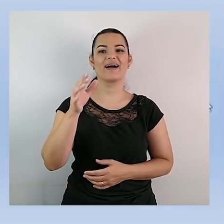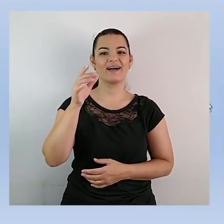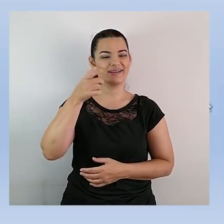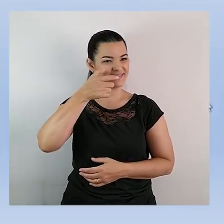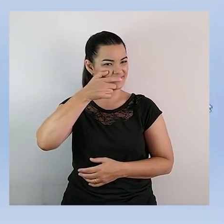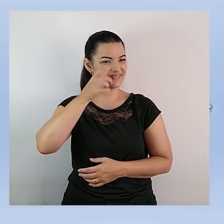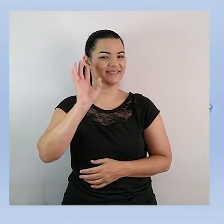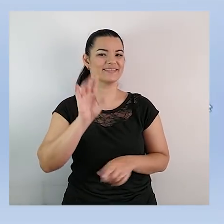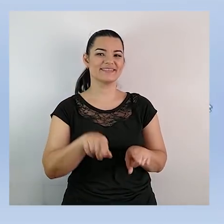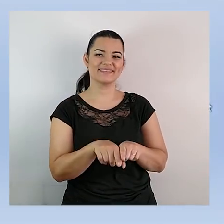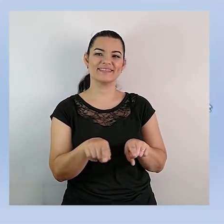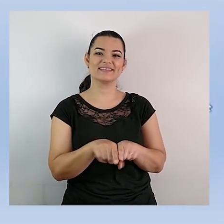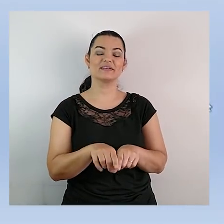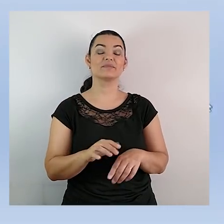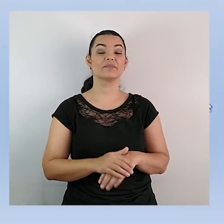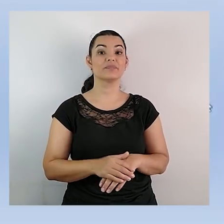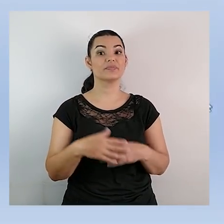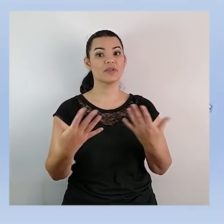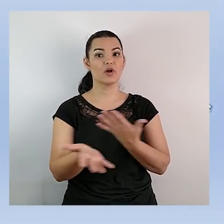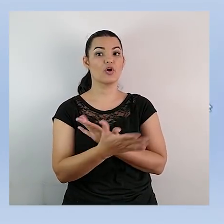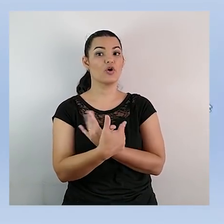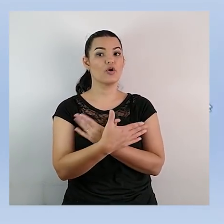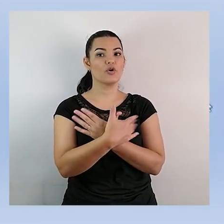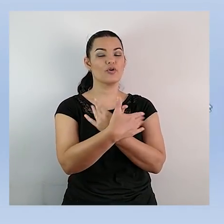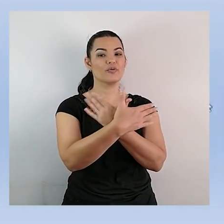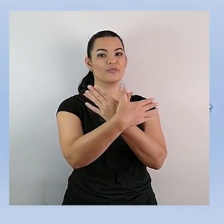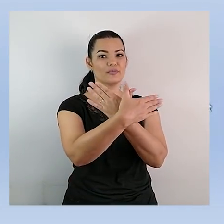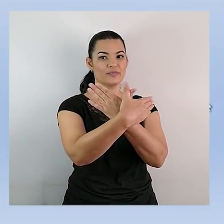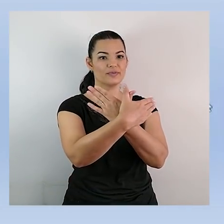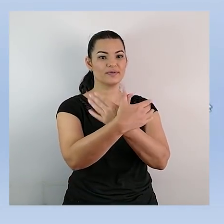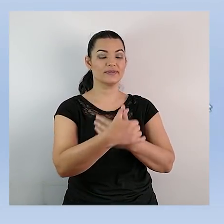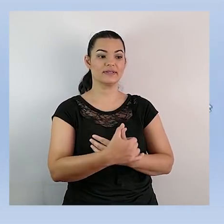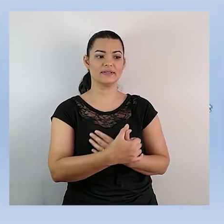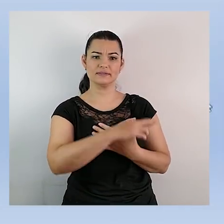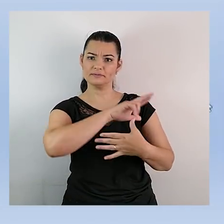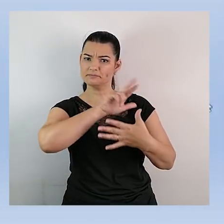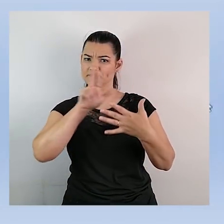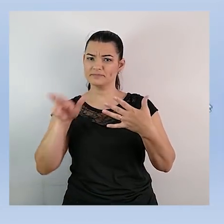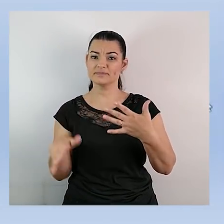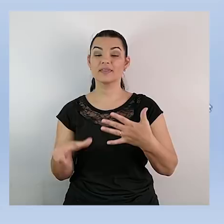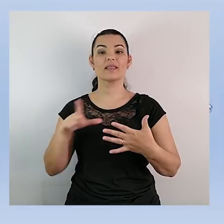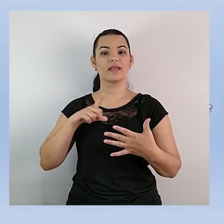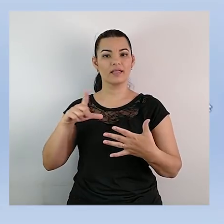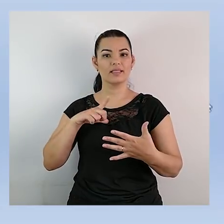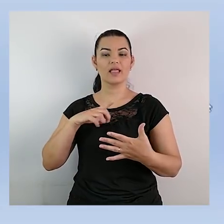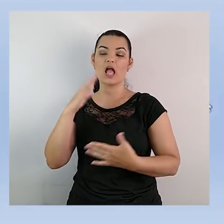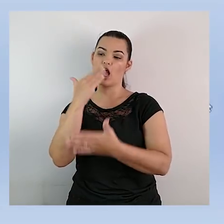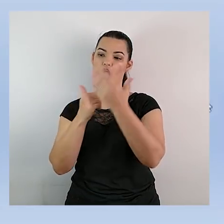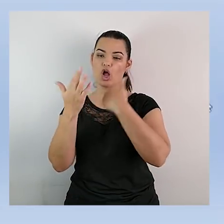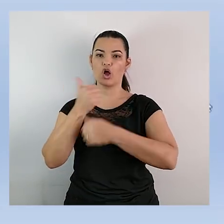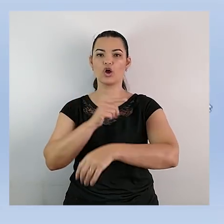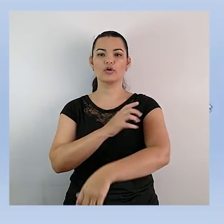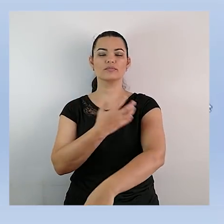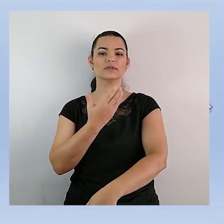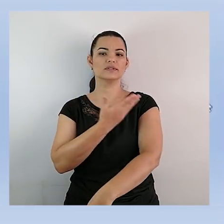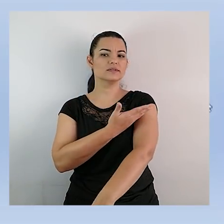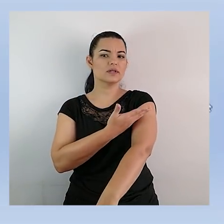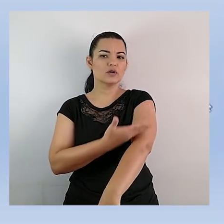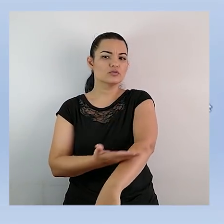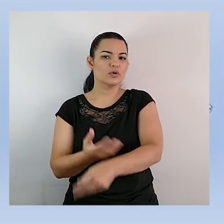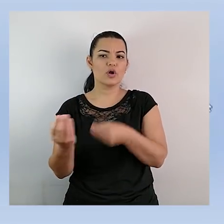Olha só, muito interessante também, né? Então vamos lá. As borboletas, elas têm